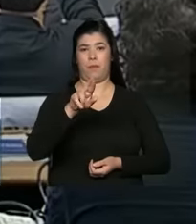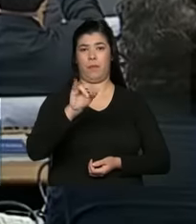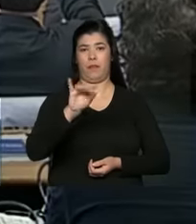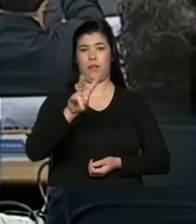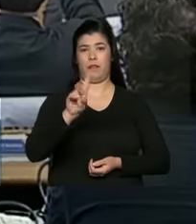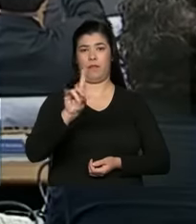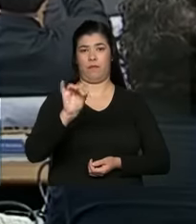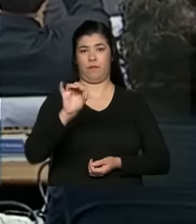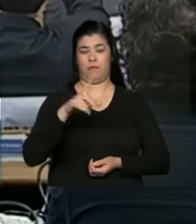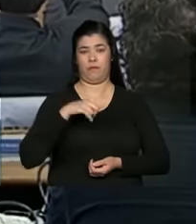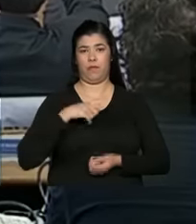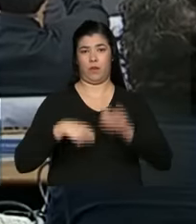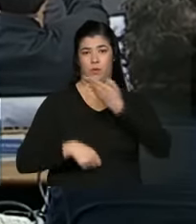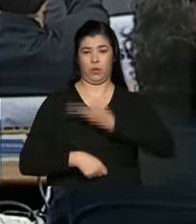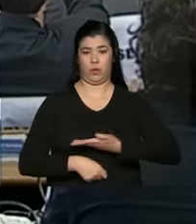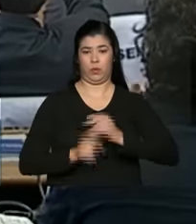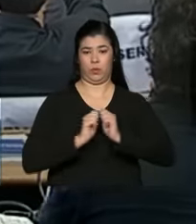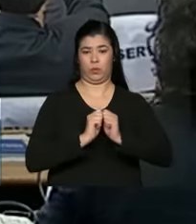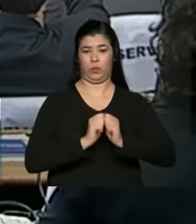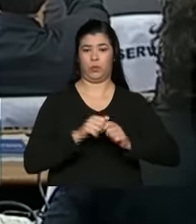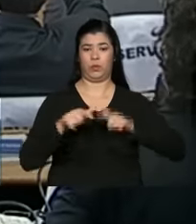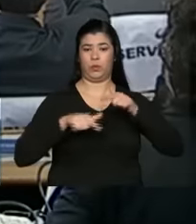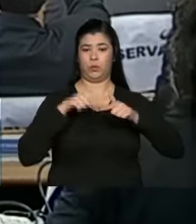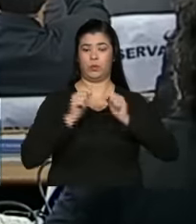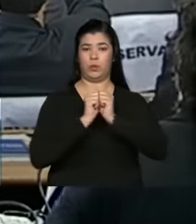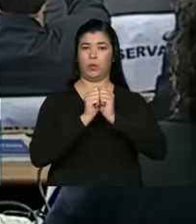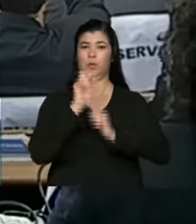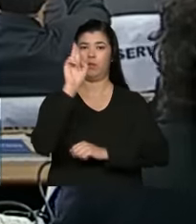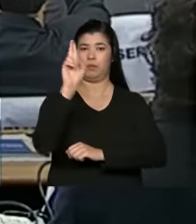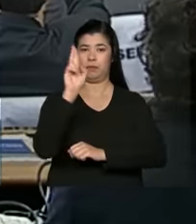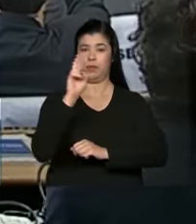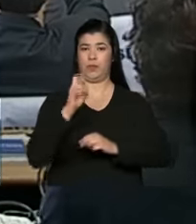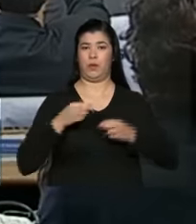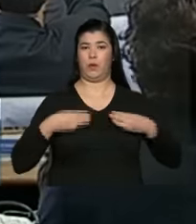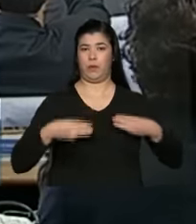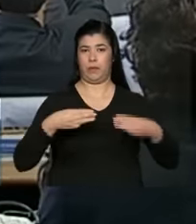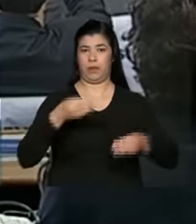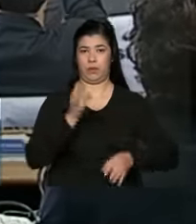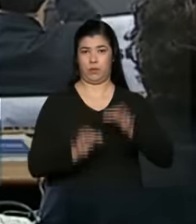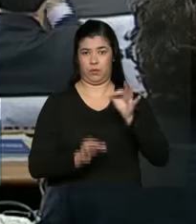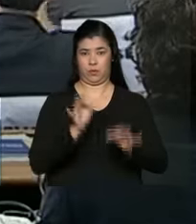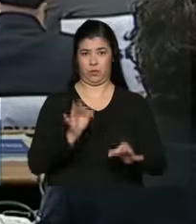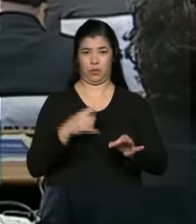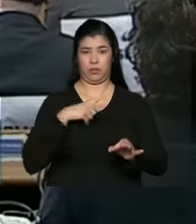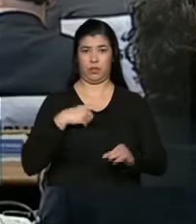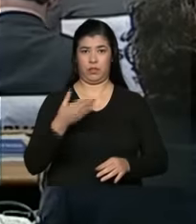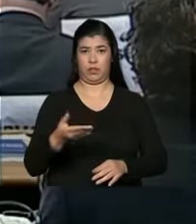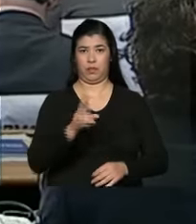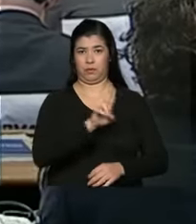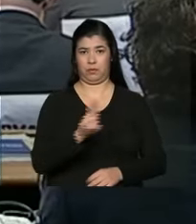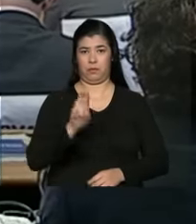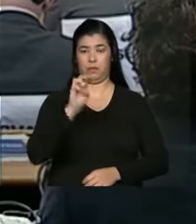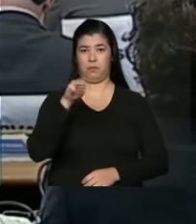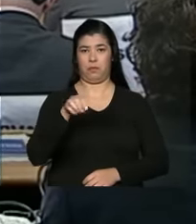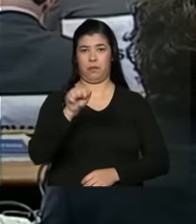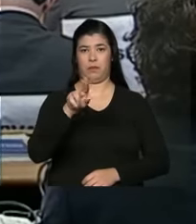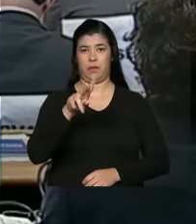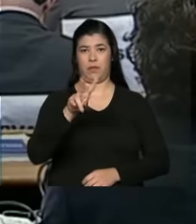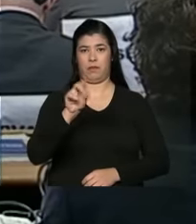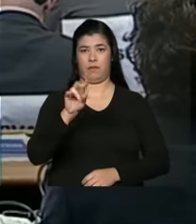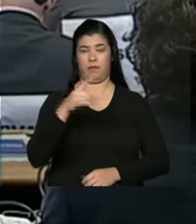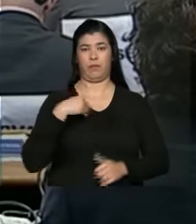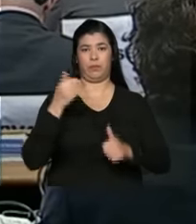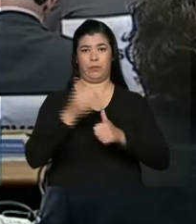tá consideramos aqui o Ministério da Justiça muito bem representado pelo seu Ministro interino quero saudar a lumena